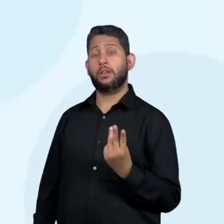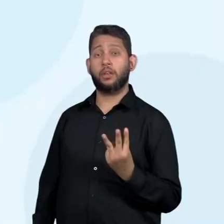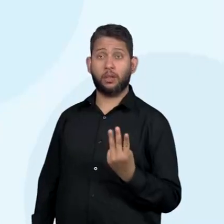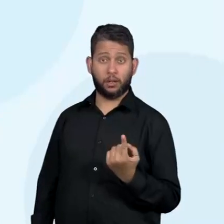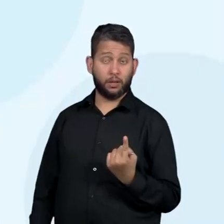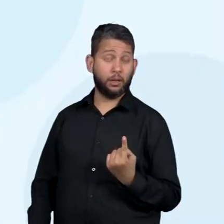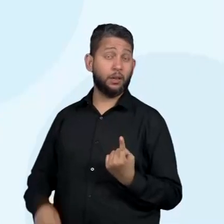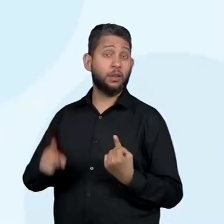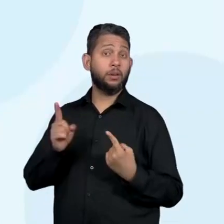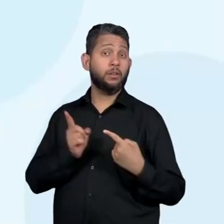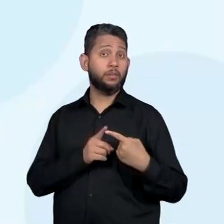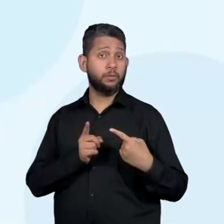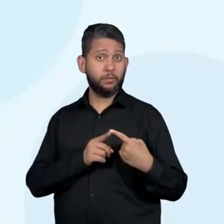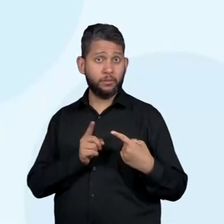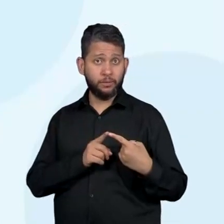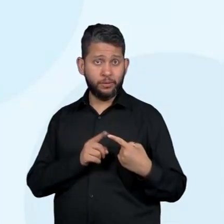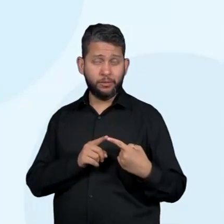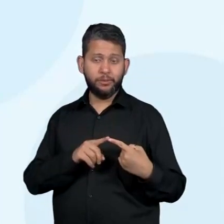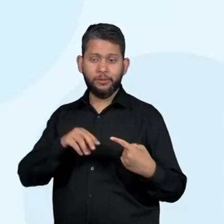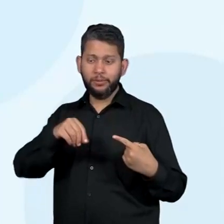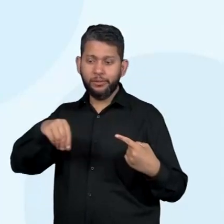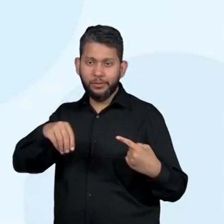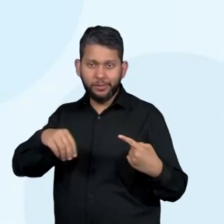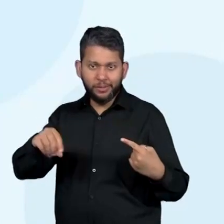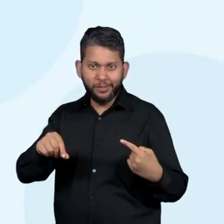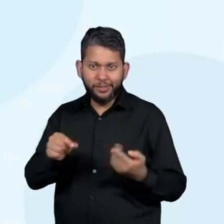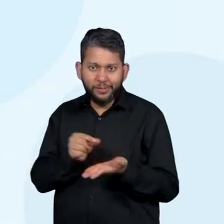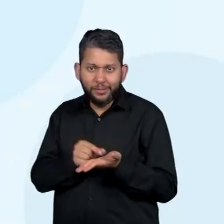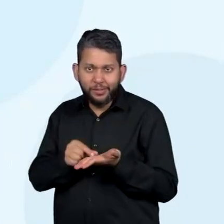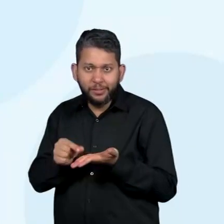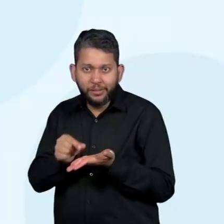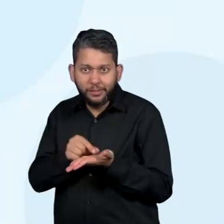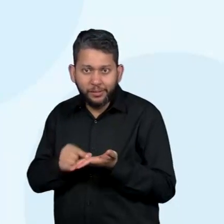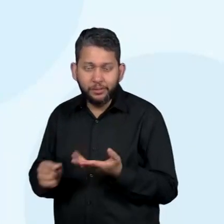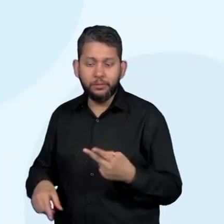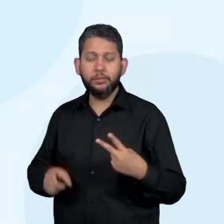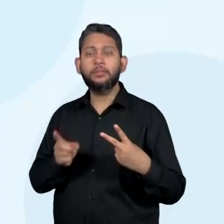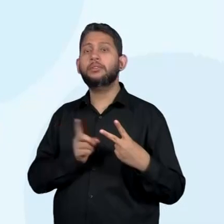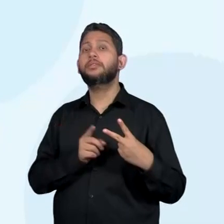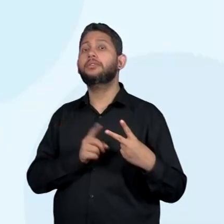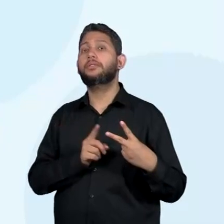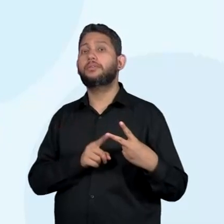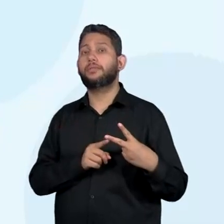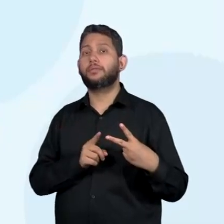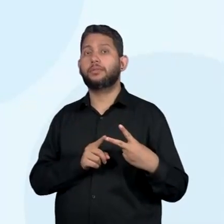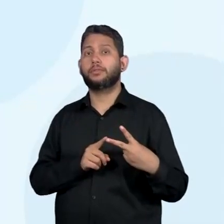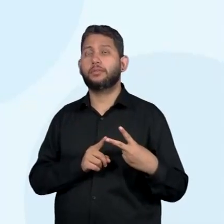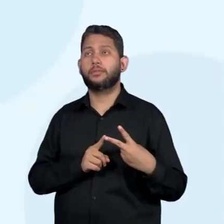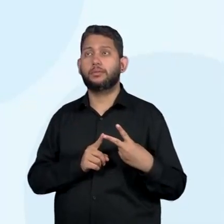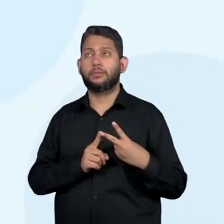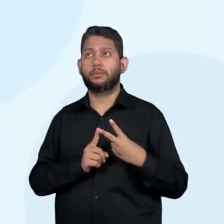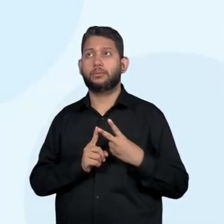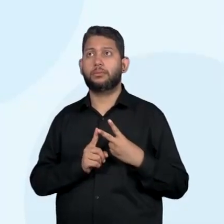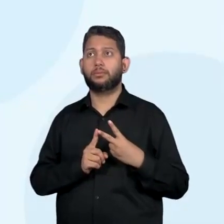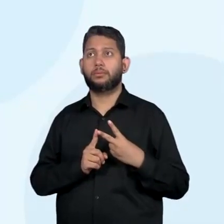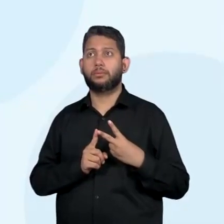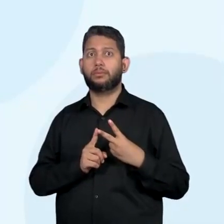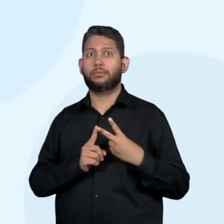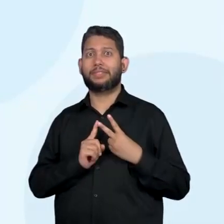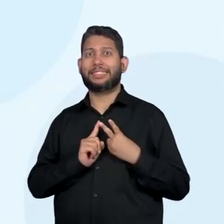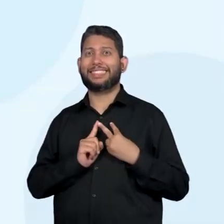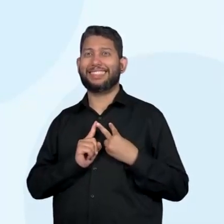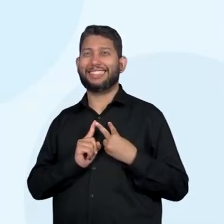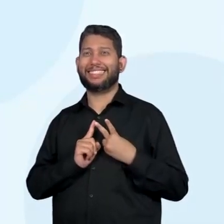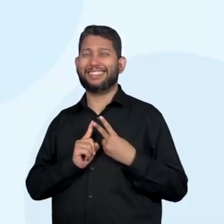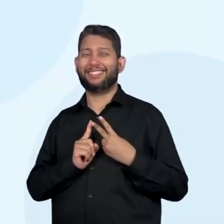solo justamente arenoso, o solo além do arenoso,